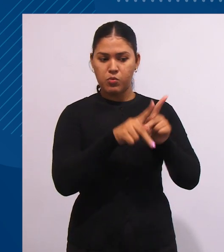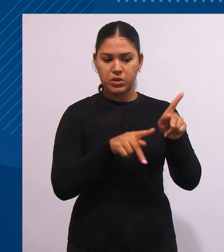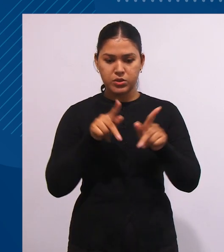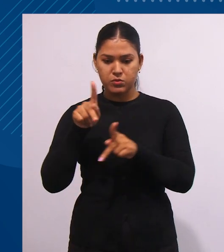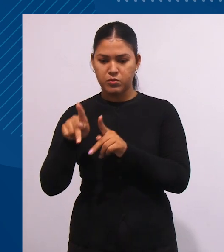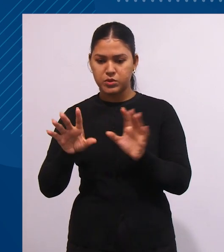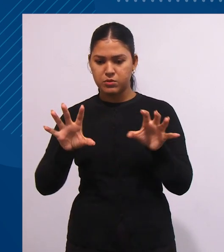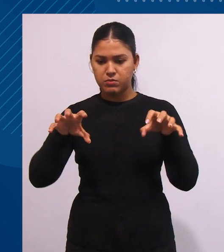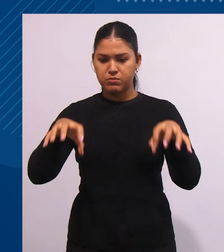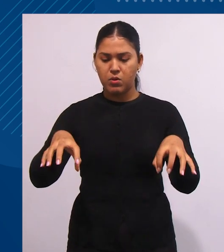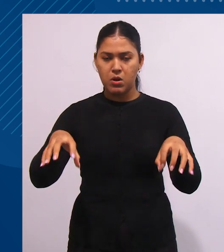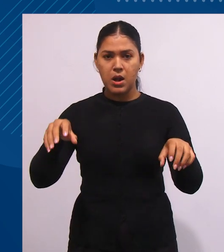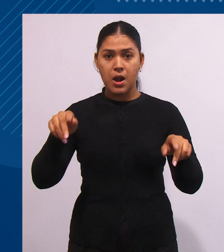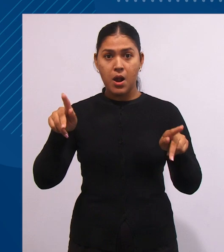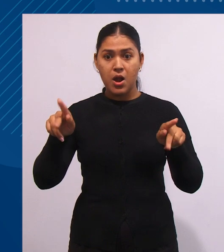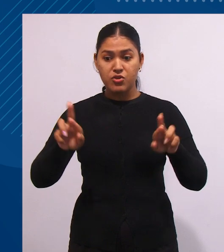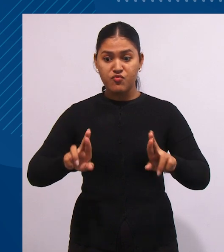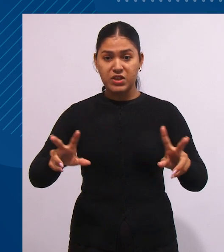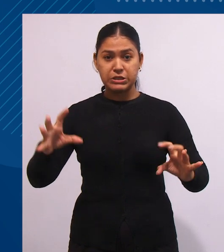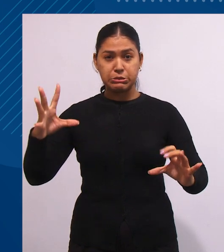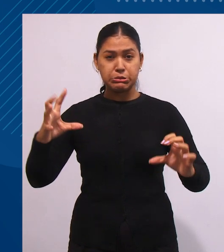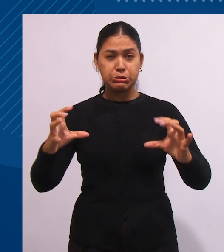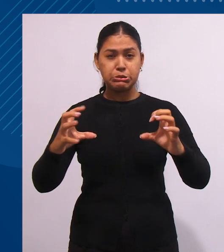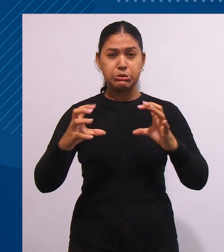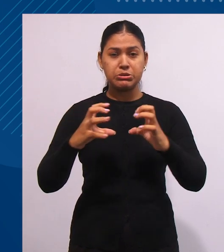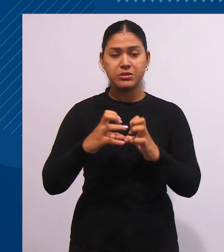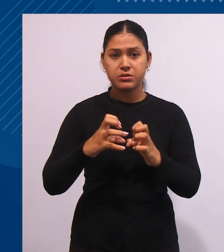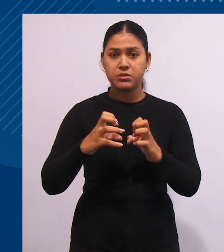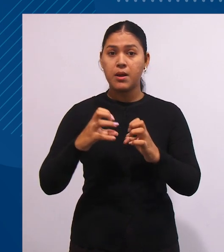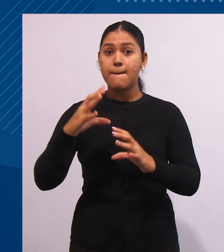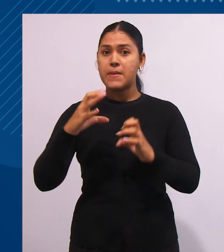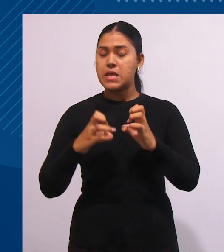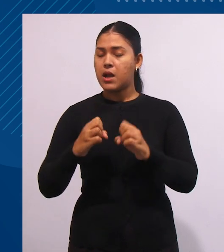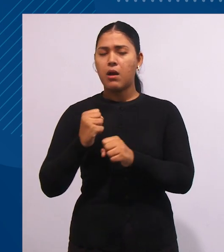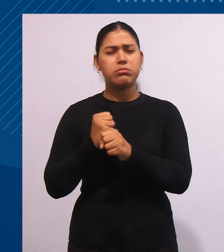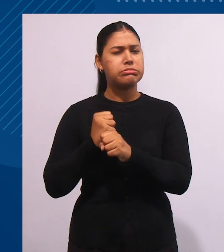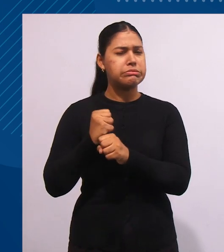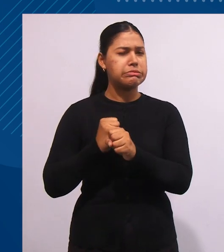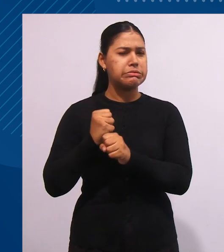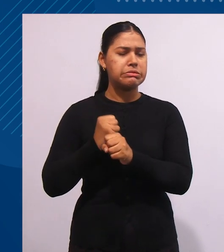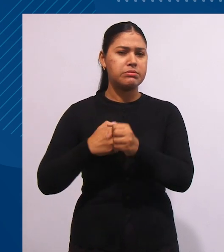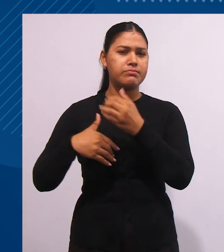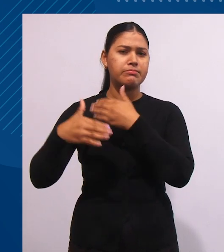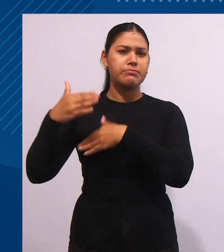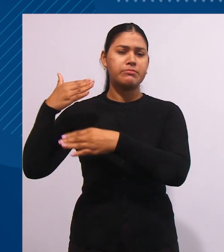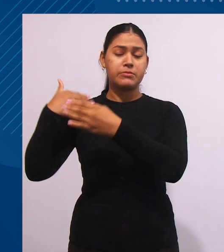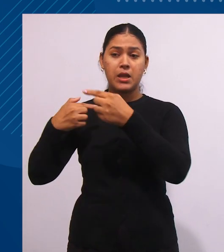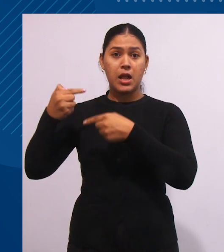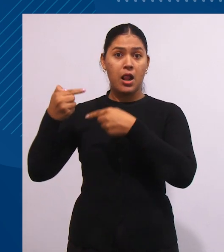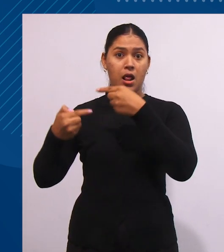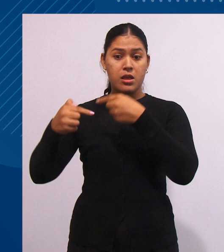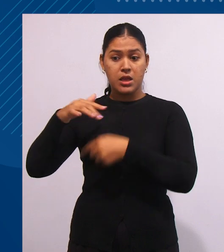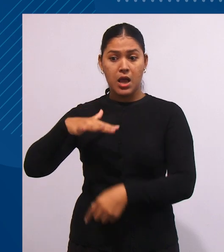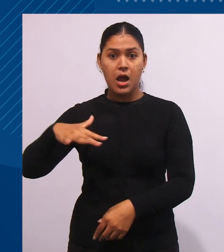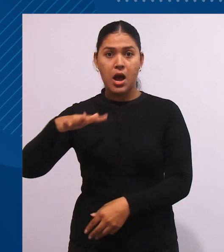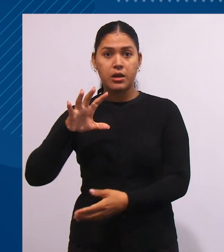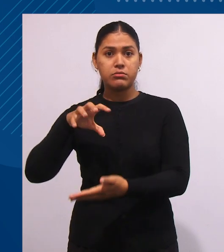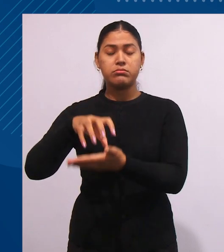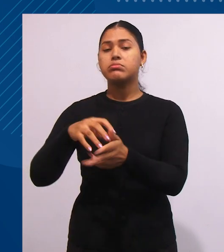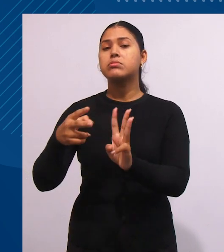rivais, Orós e Suruís. Eles disputavam territórios até pouco tempo atrás, em guerras